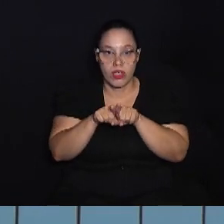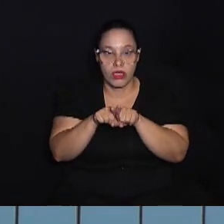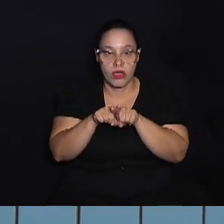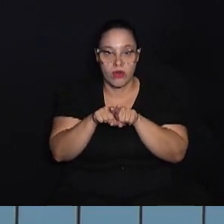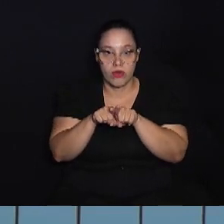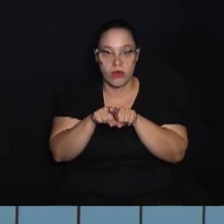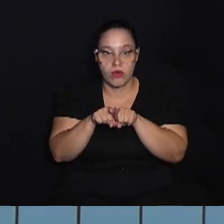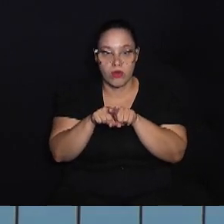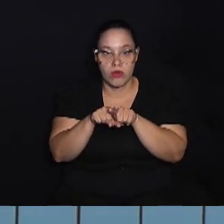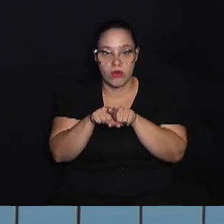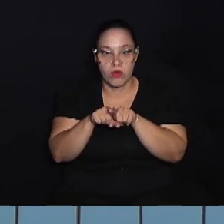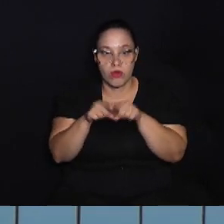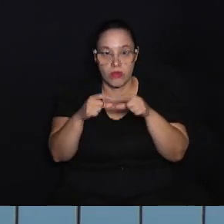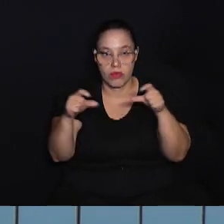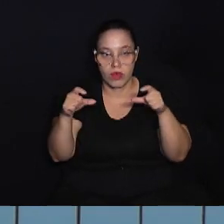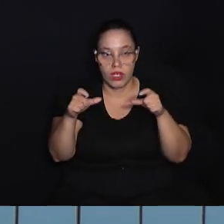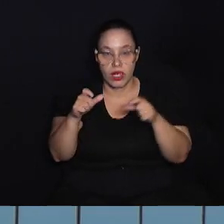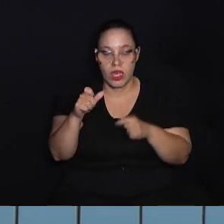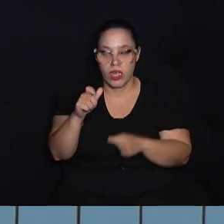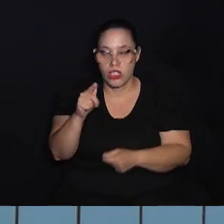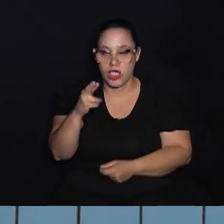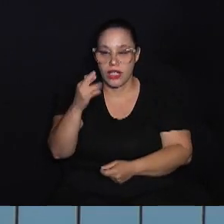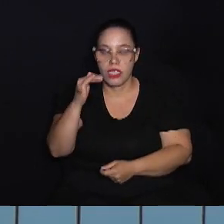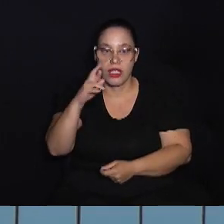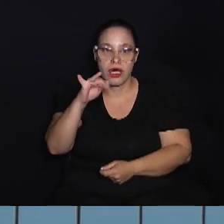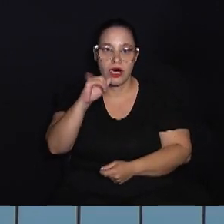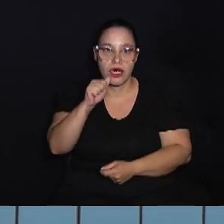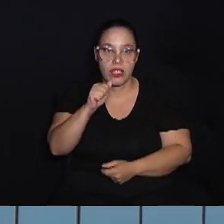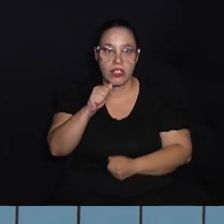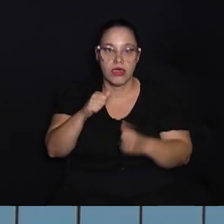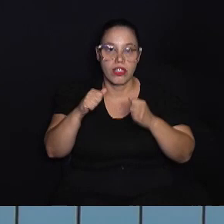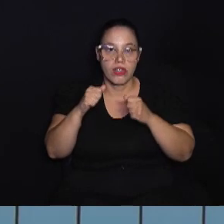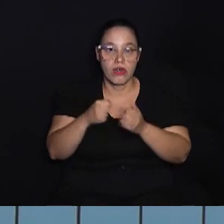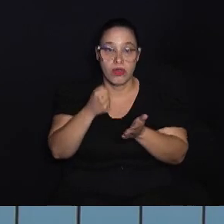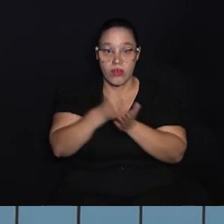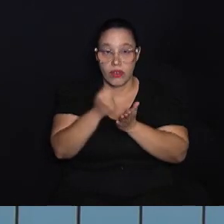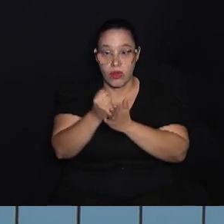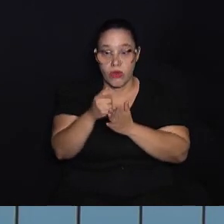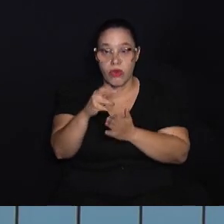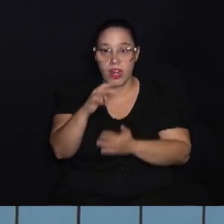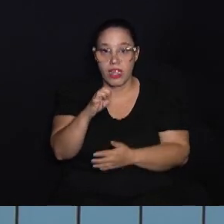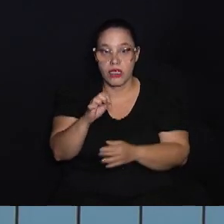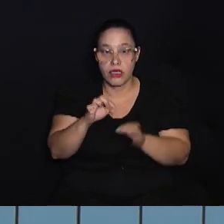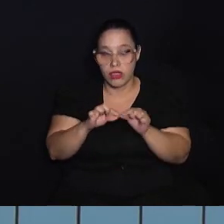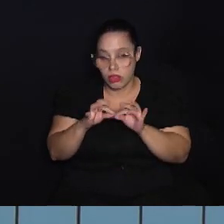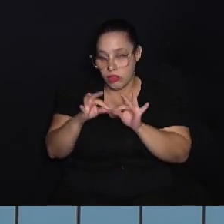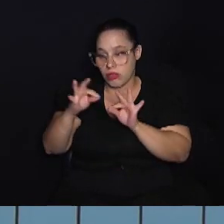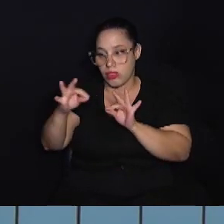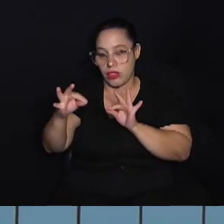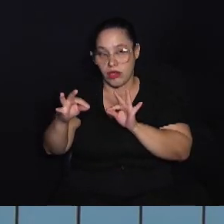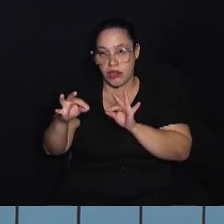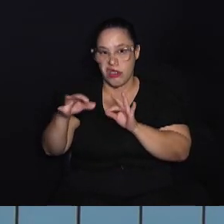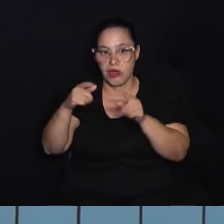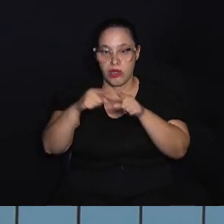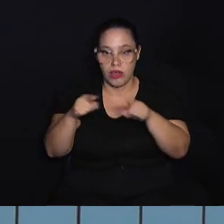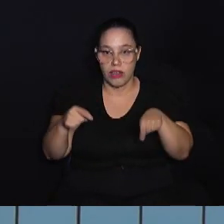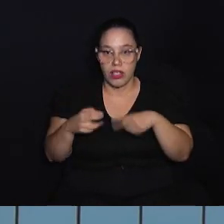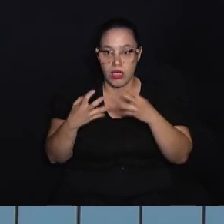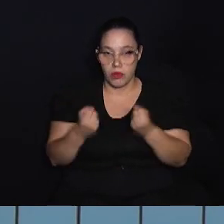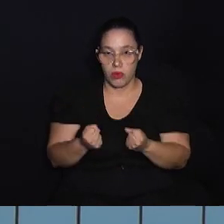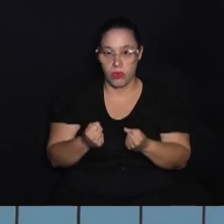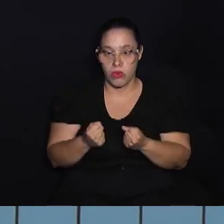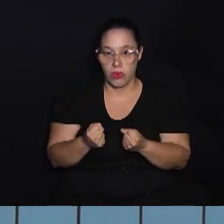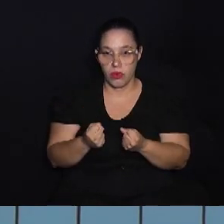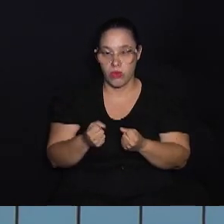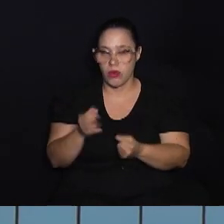dúvida também, no caso desses produtos maiores, como a geladeira, a gente teria que contratar um fretezinho para levar até